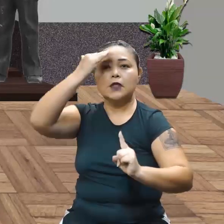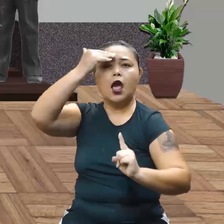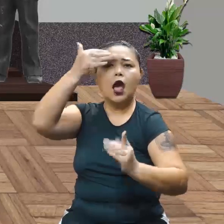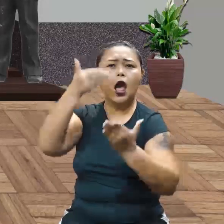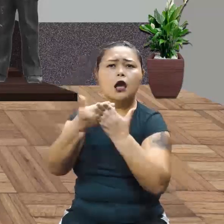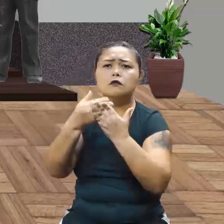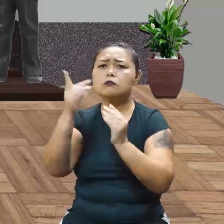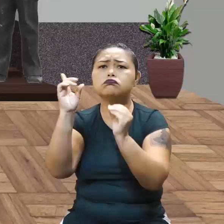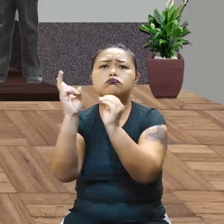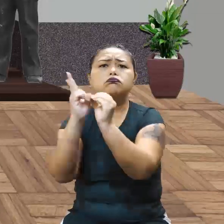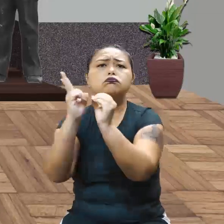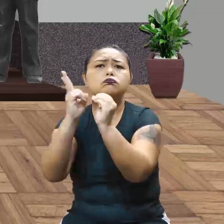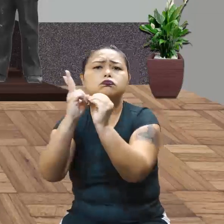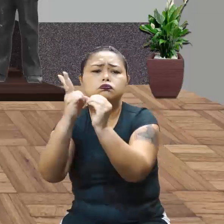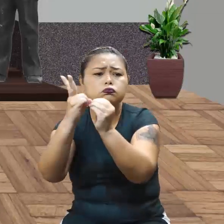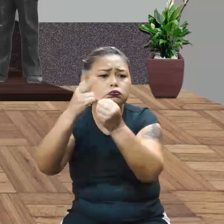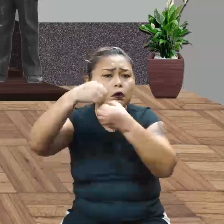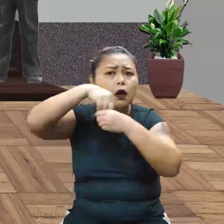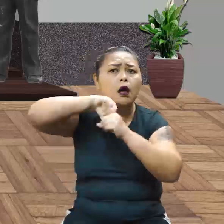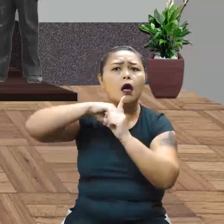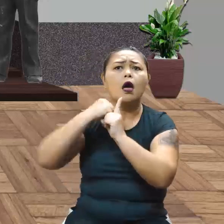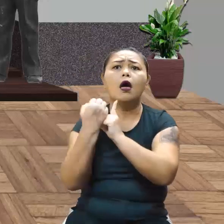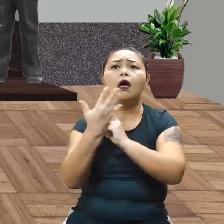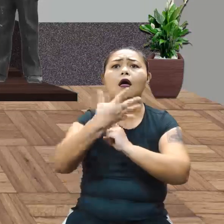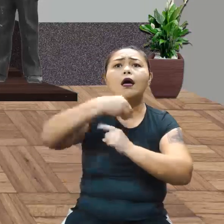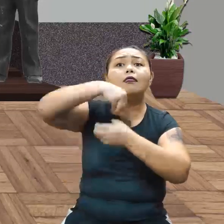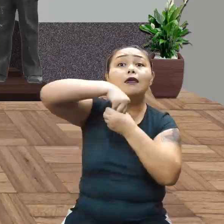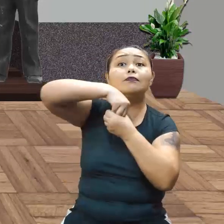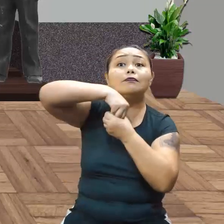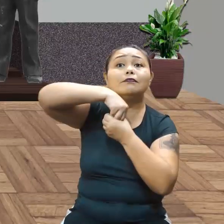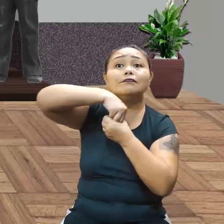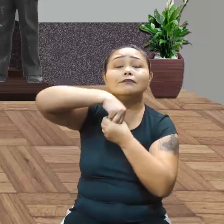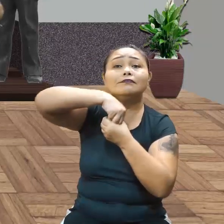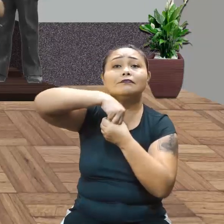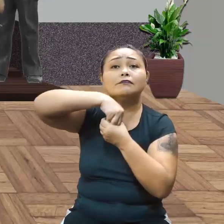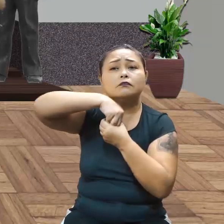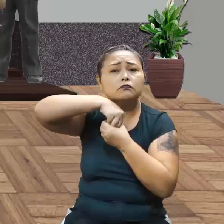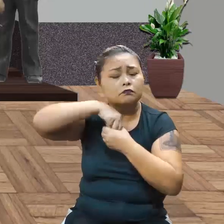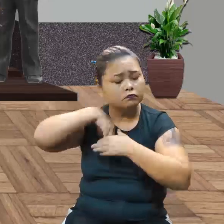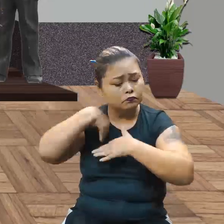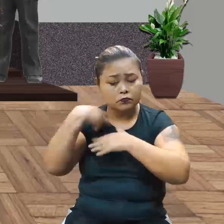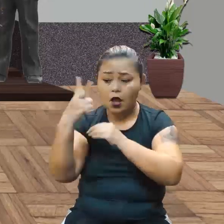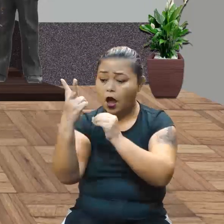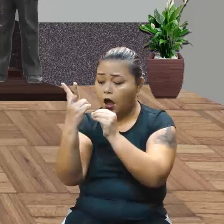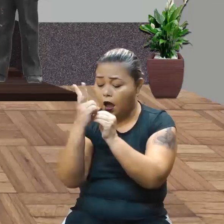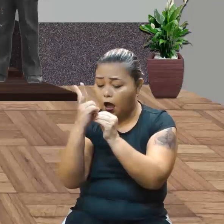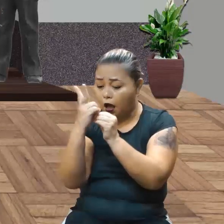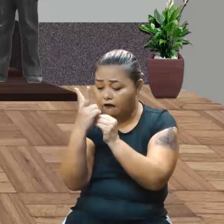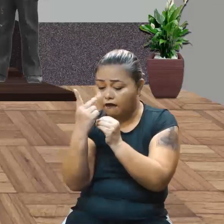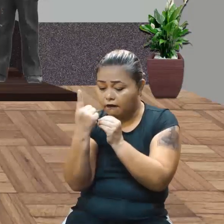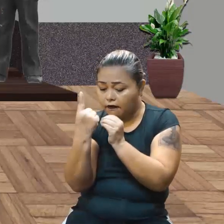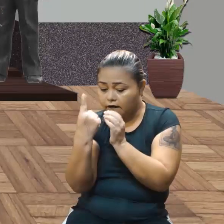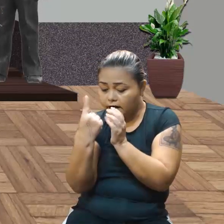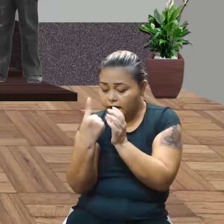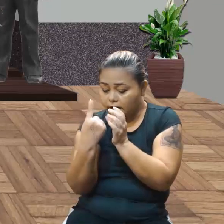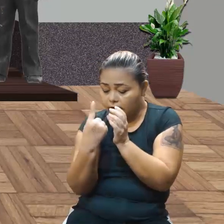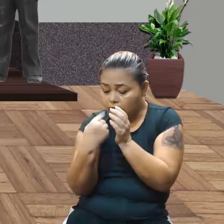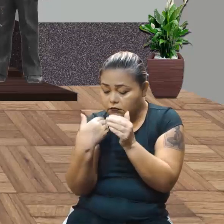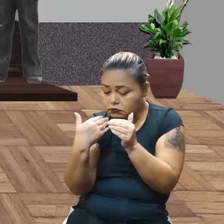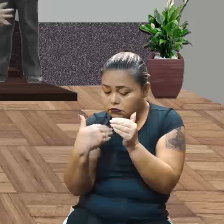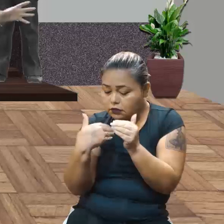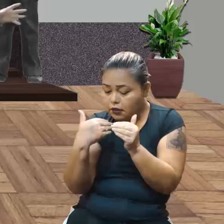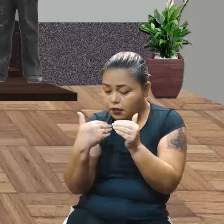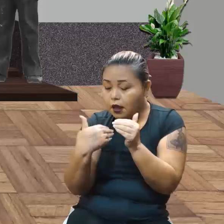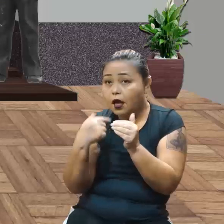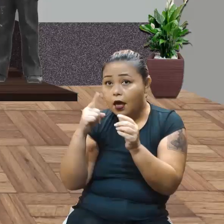defendia a integração do índio à sociedade. Aos poucos, esse índio seria integrado à sociedade. Então,